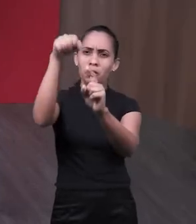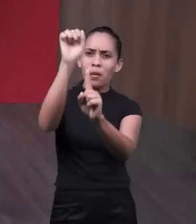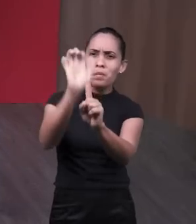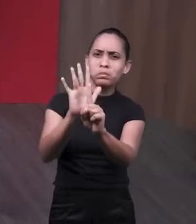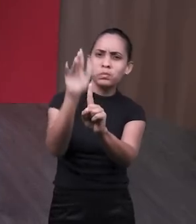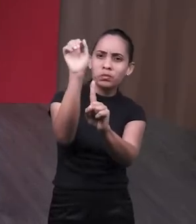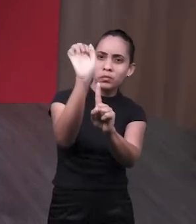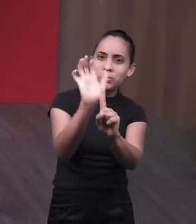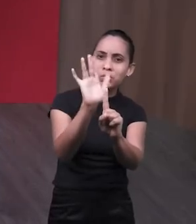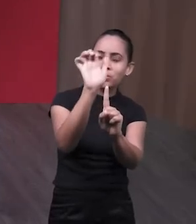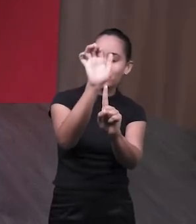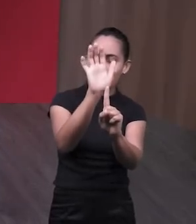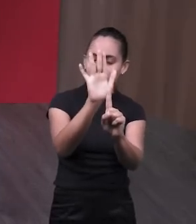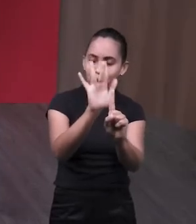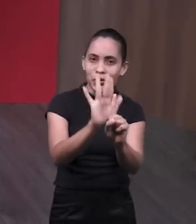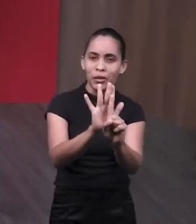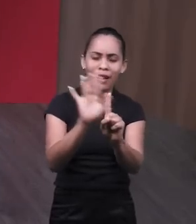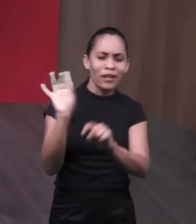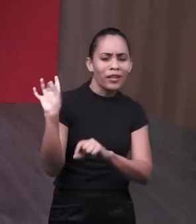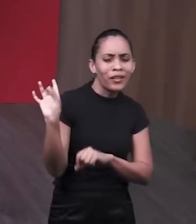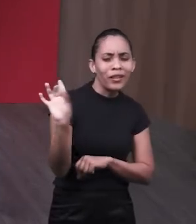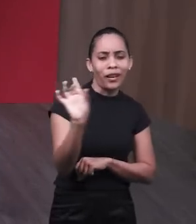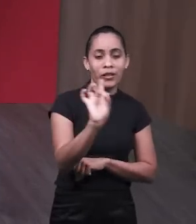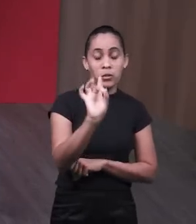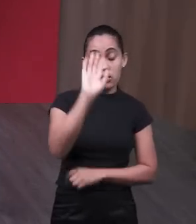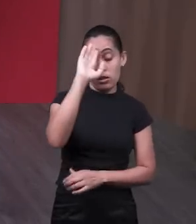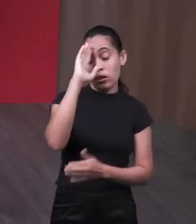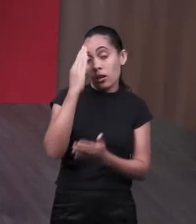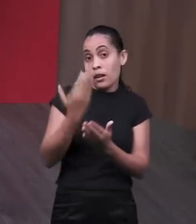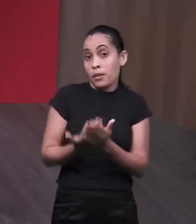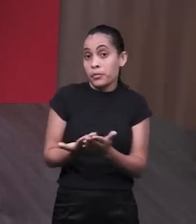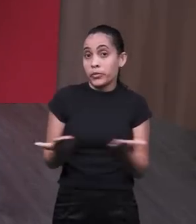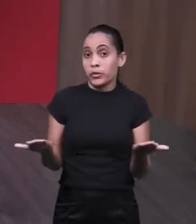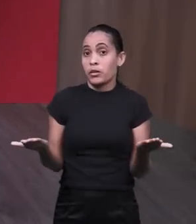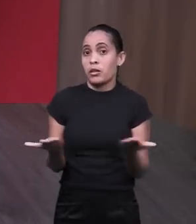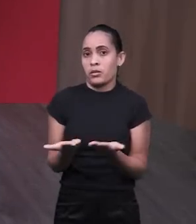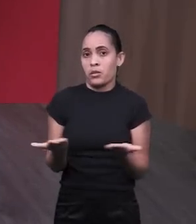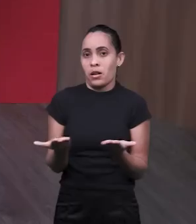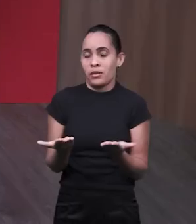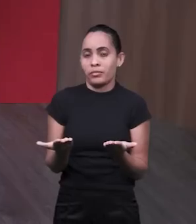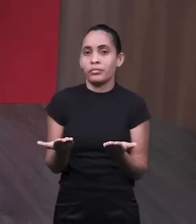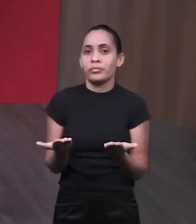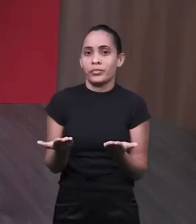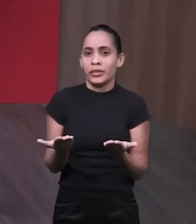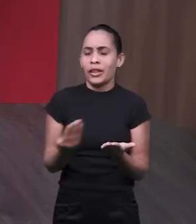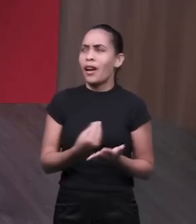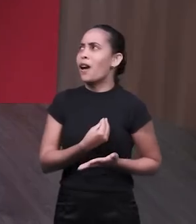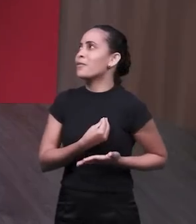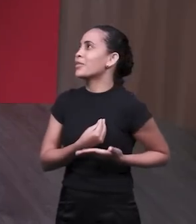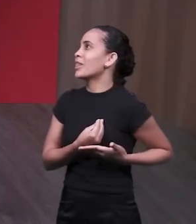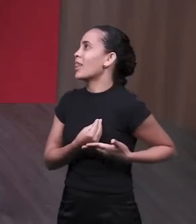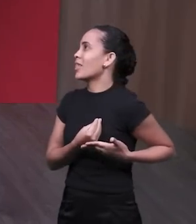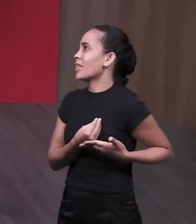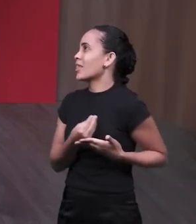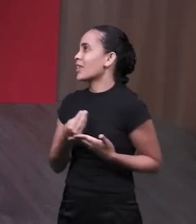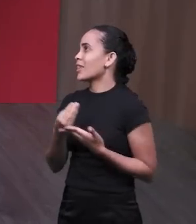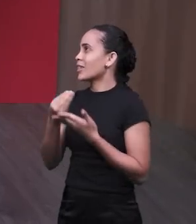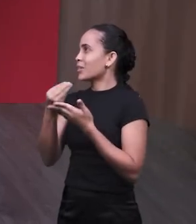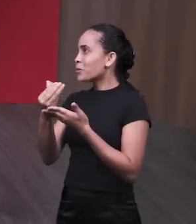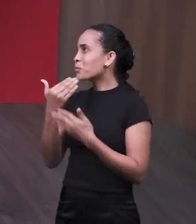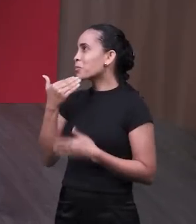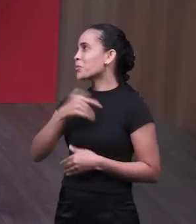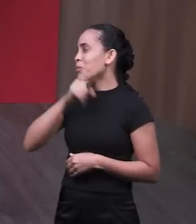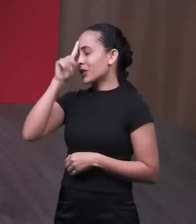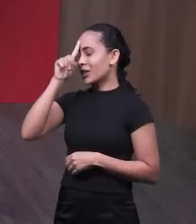Tuas mãos, que cremos, muitos agora estão se entregando para o Senhor.